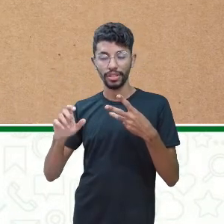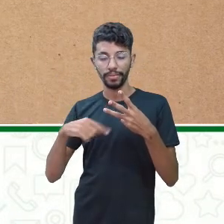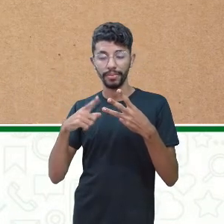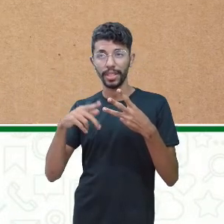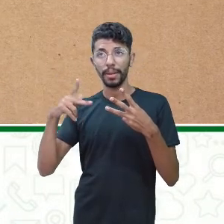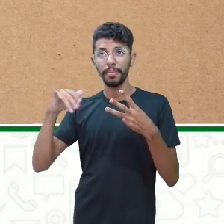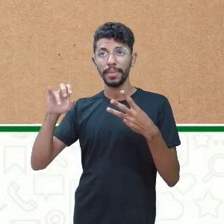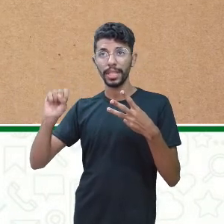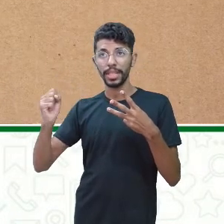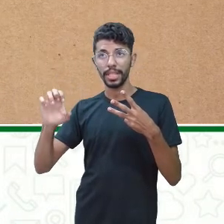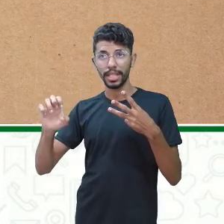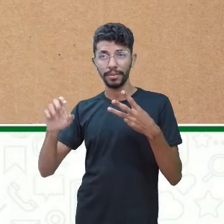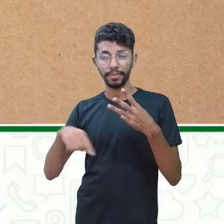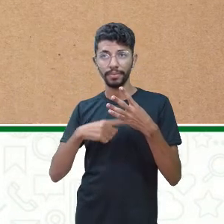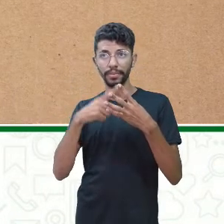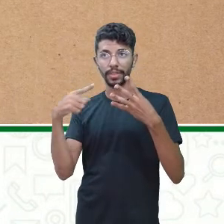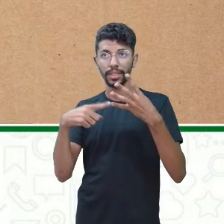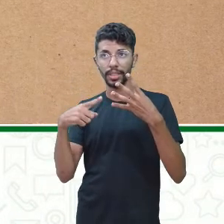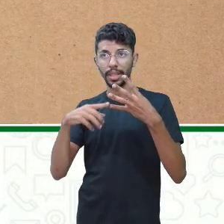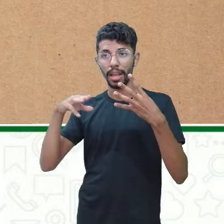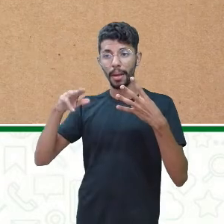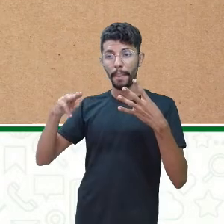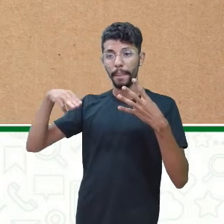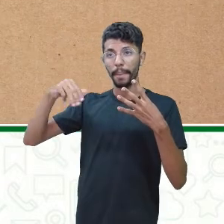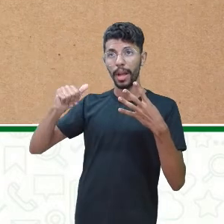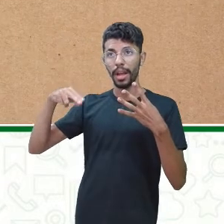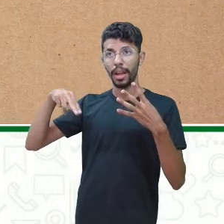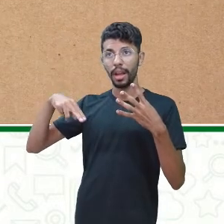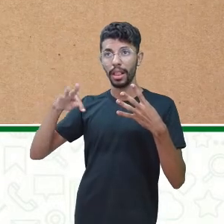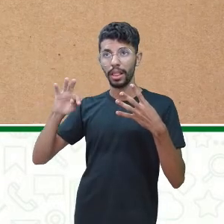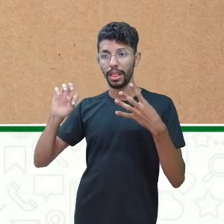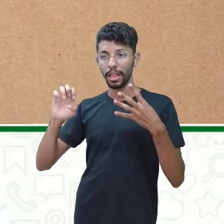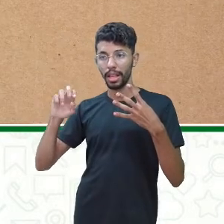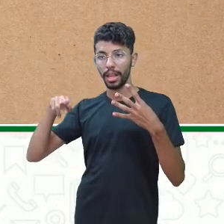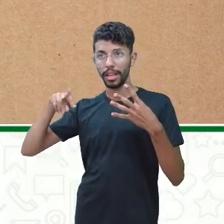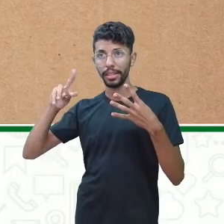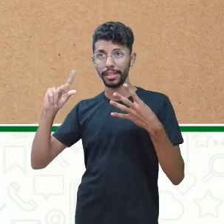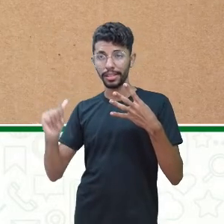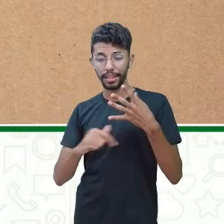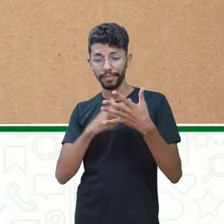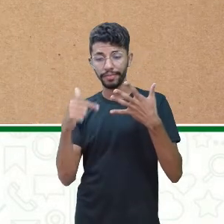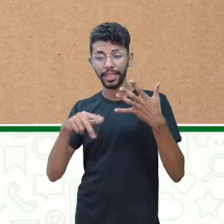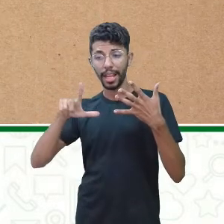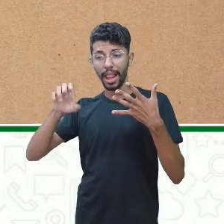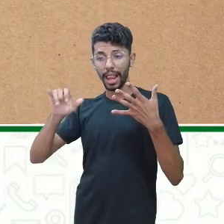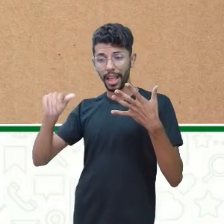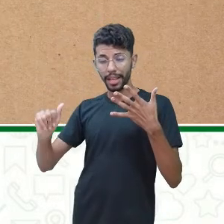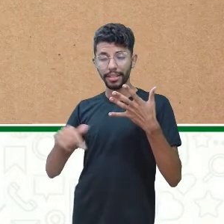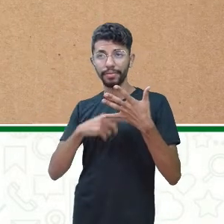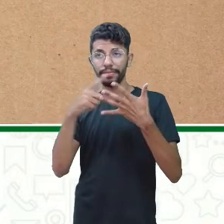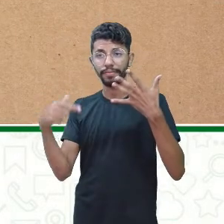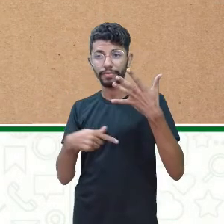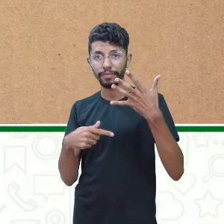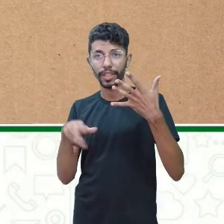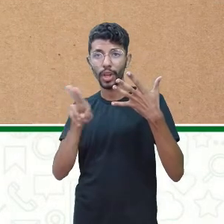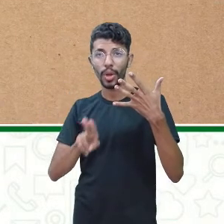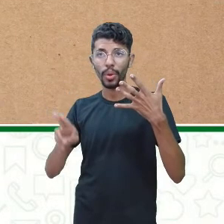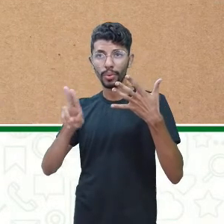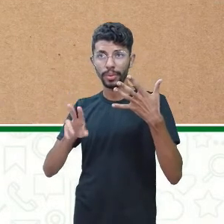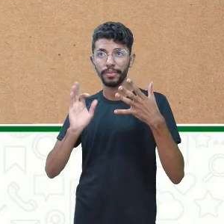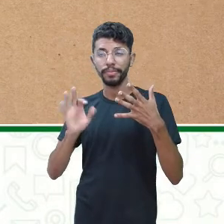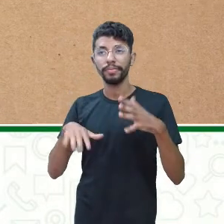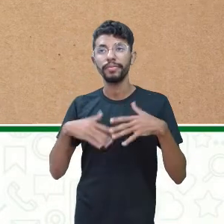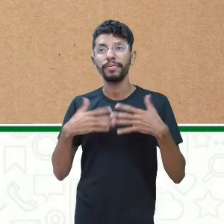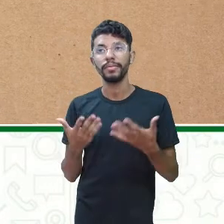manter. Mantenha, aliás. Read, leia. Handle, manuseie. Forma negativa, como é que